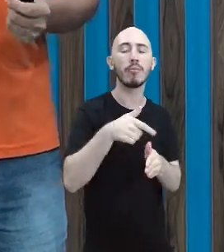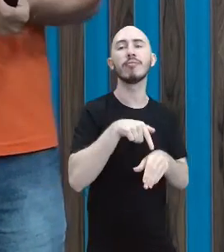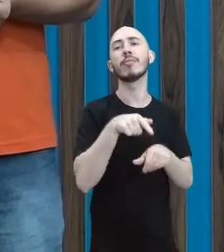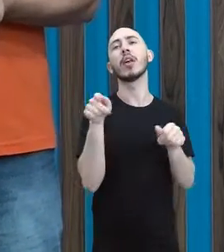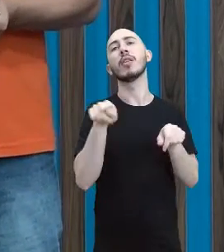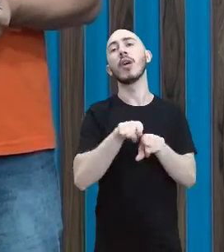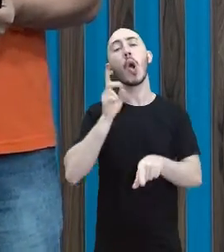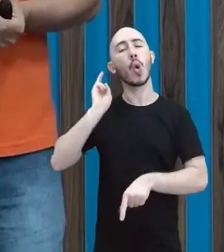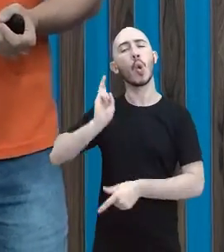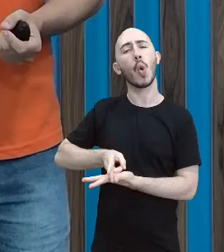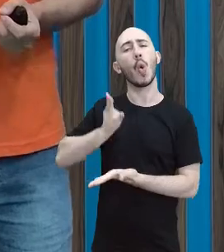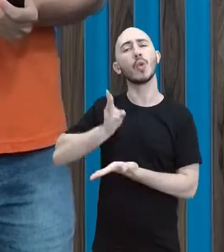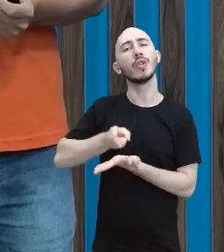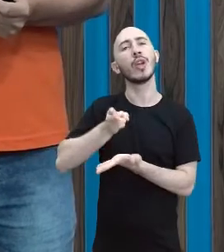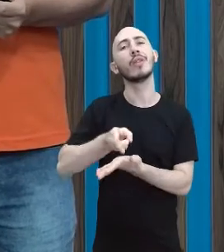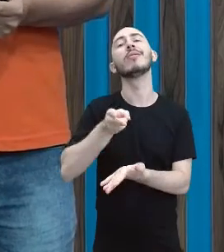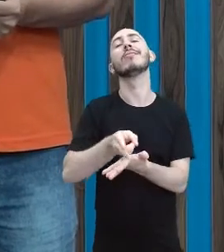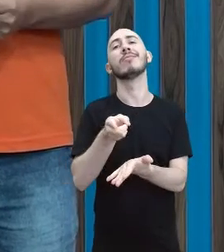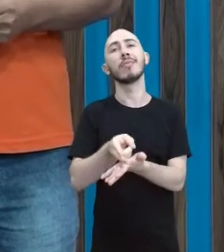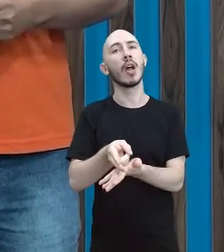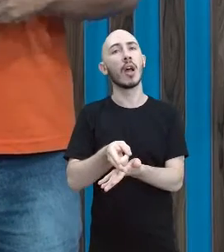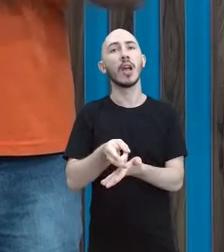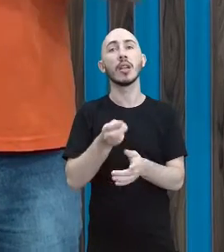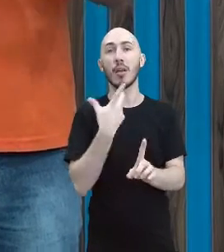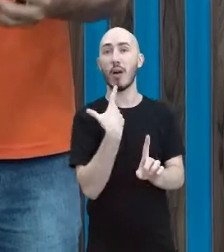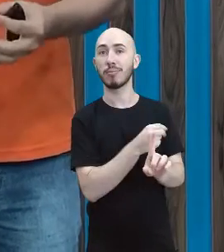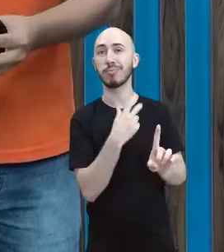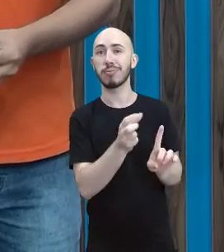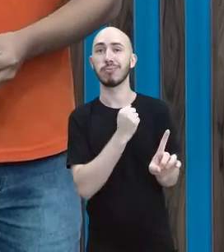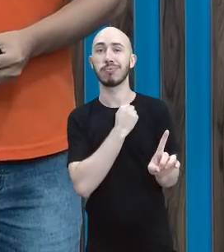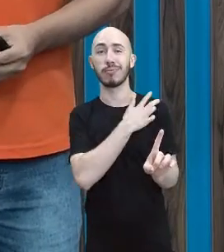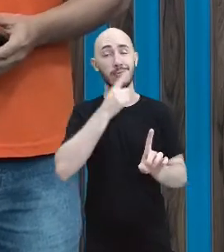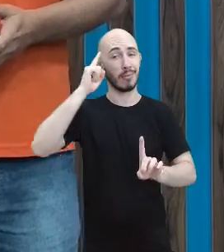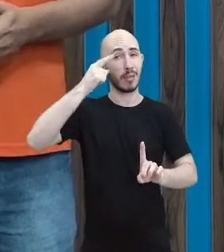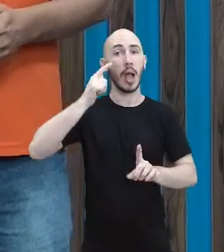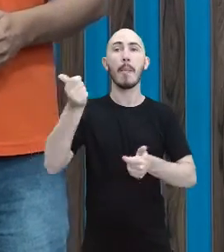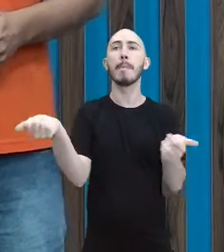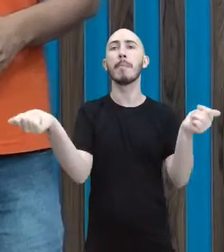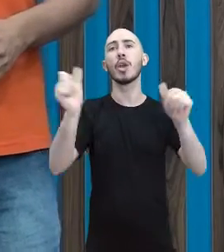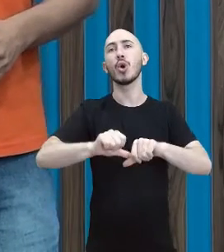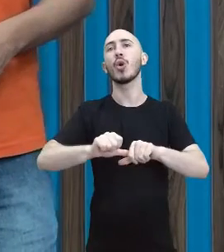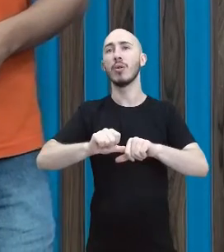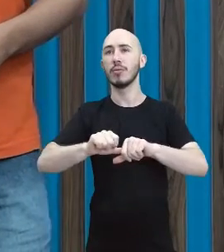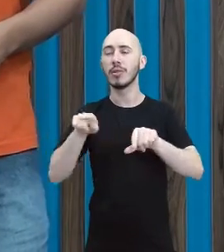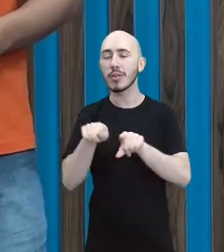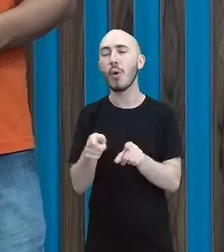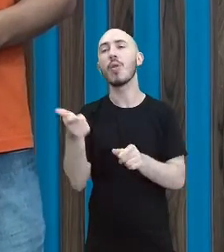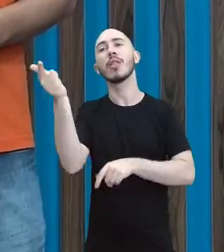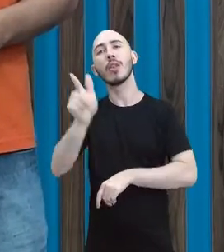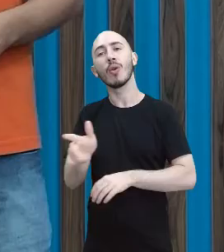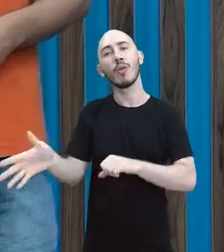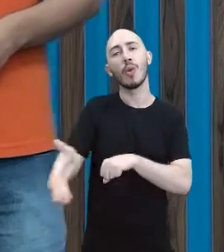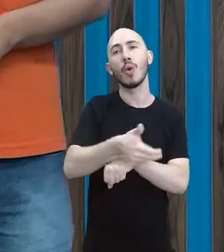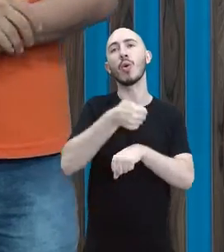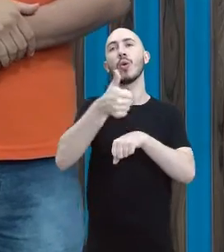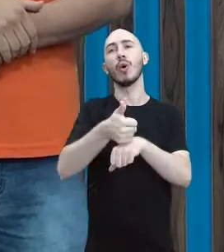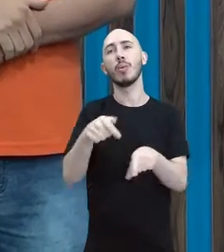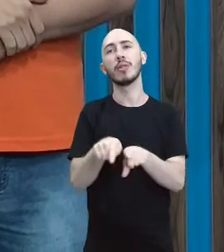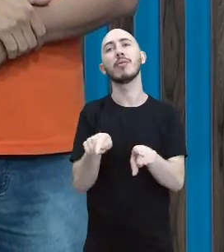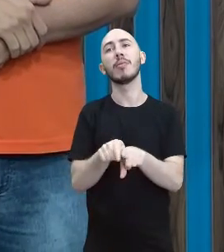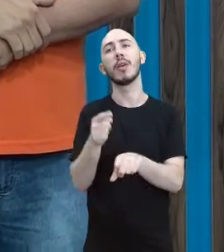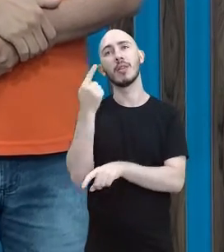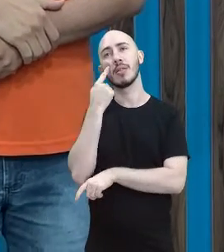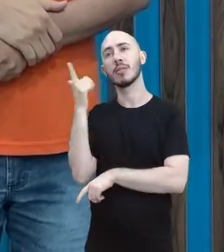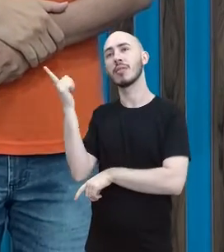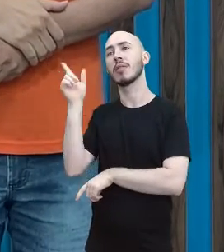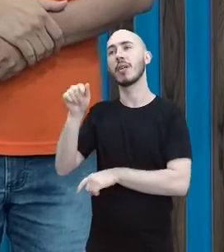saíram. Eles aprofundaram ainda mais a ditadura, né? Deram um novo golpe, digamos assim, instituindo, gente, o famoso ato